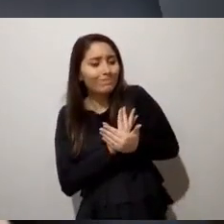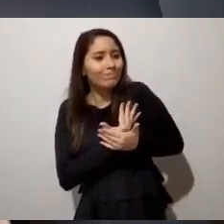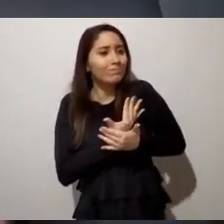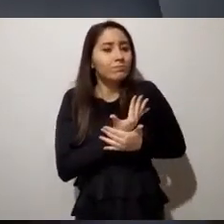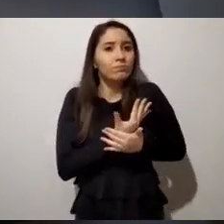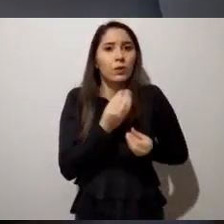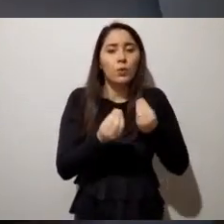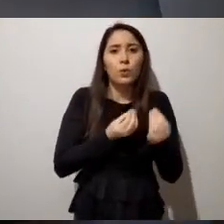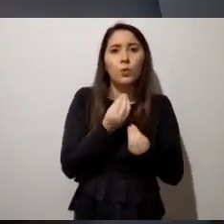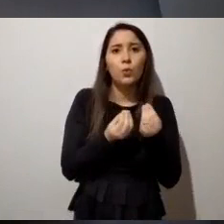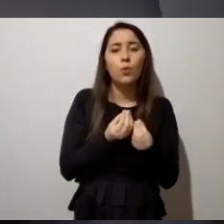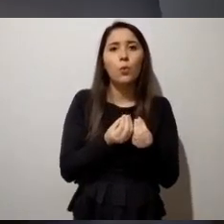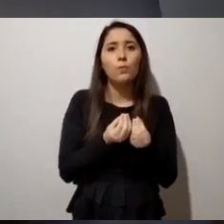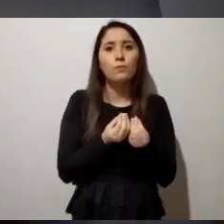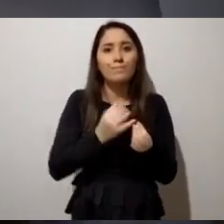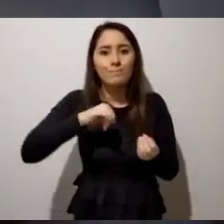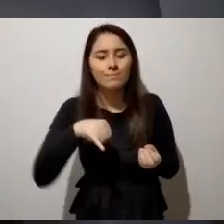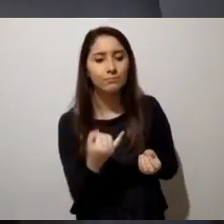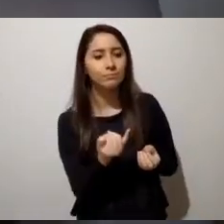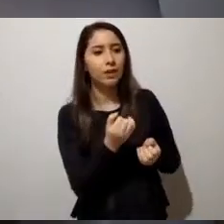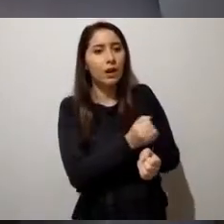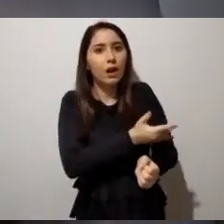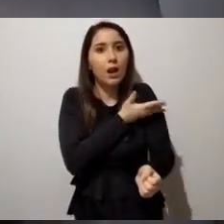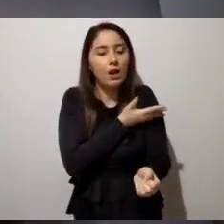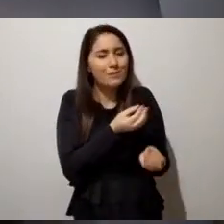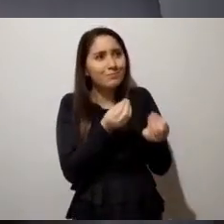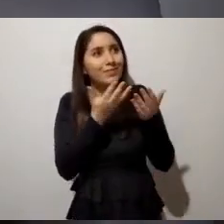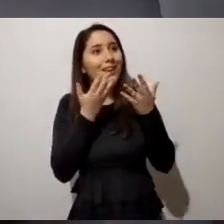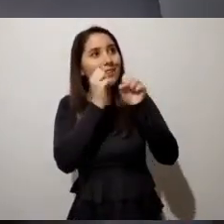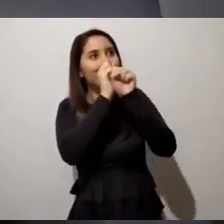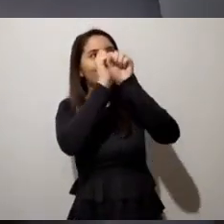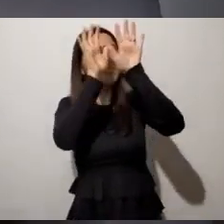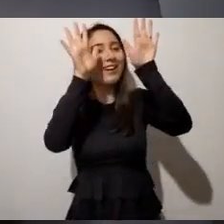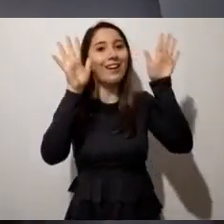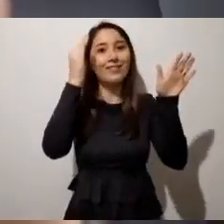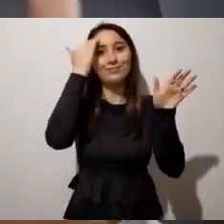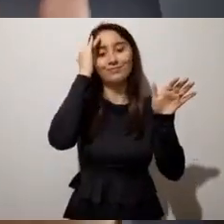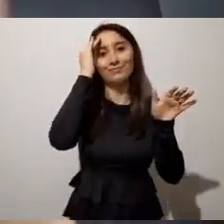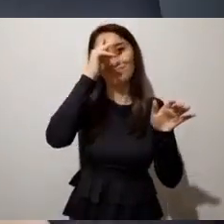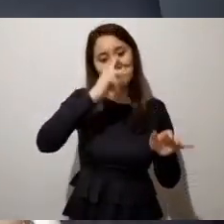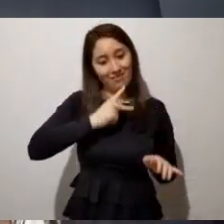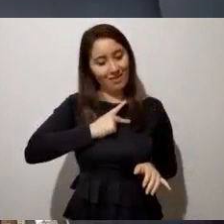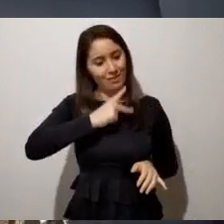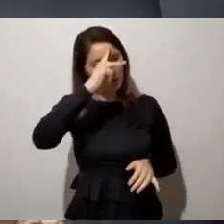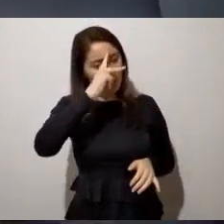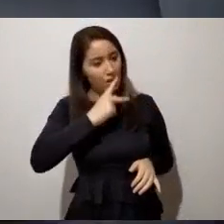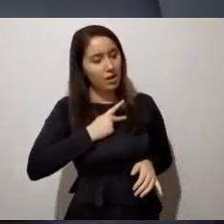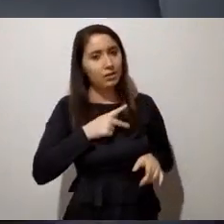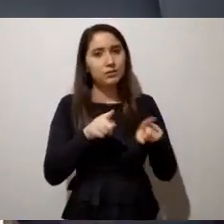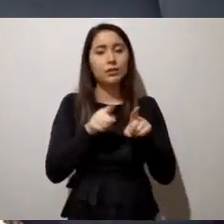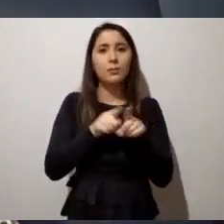eu posso usar essa emoção para me entender um pouco mais e para